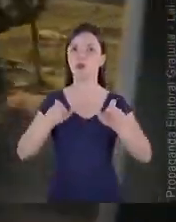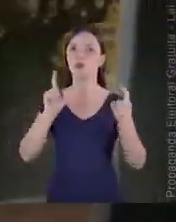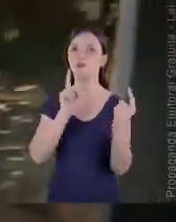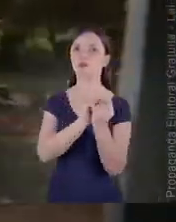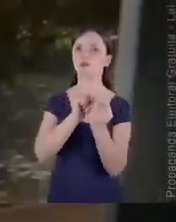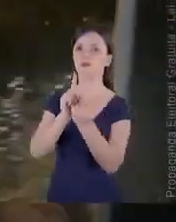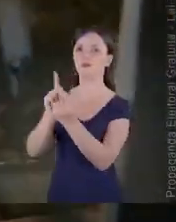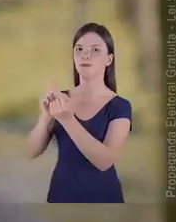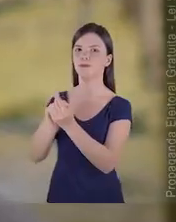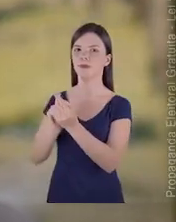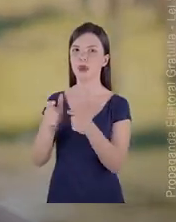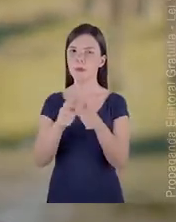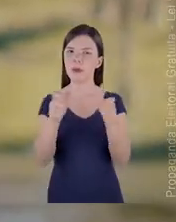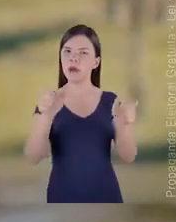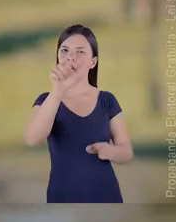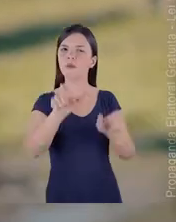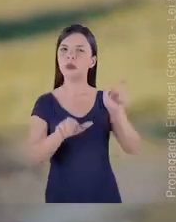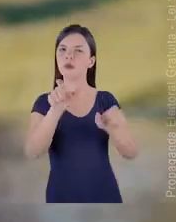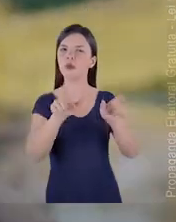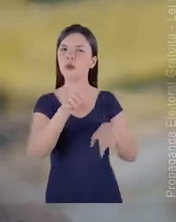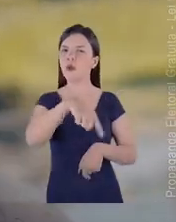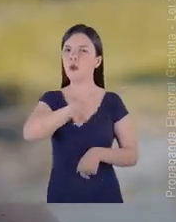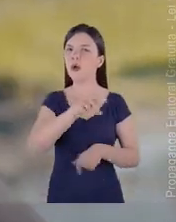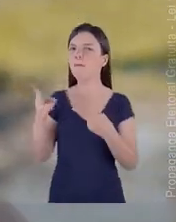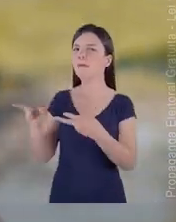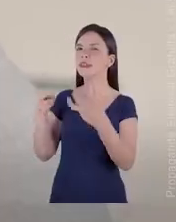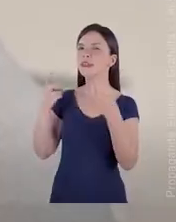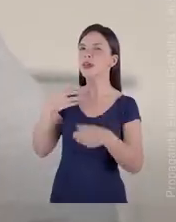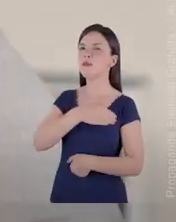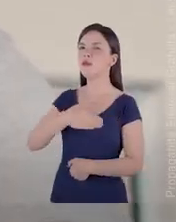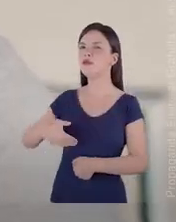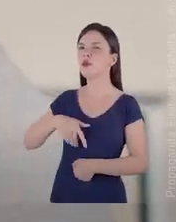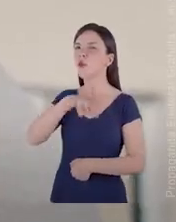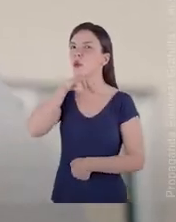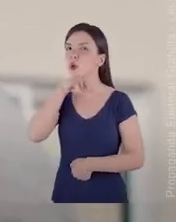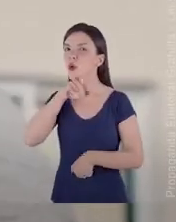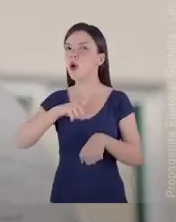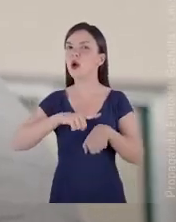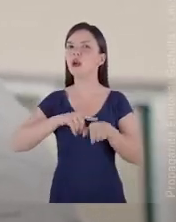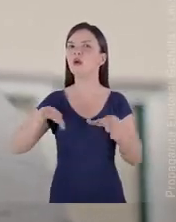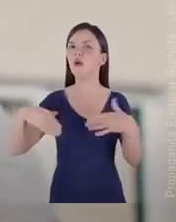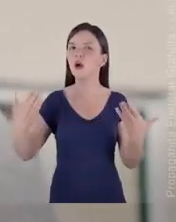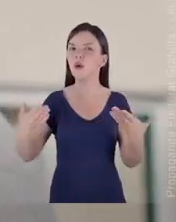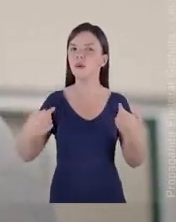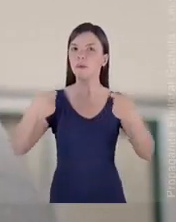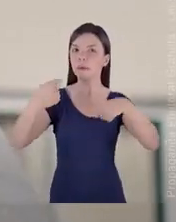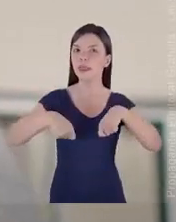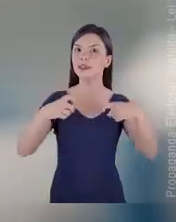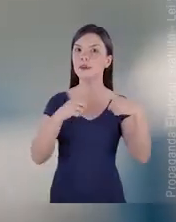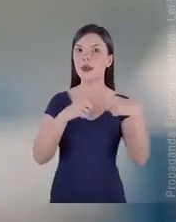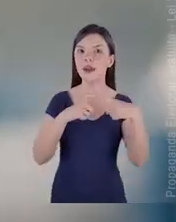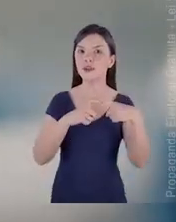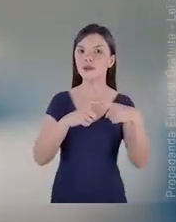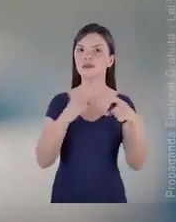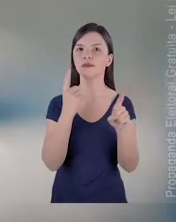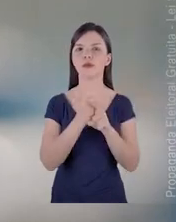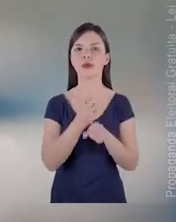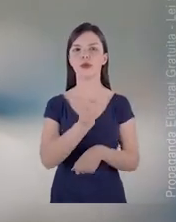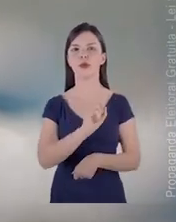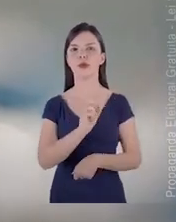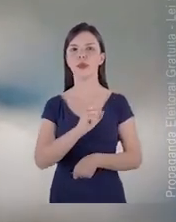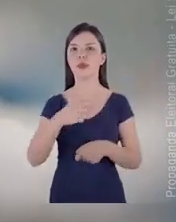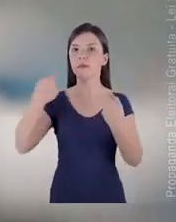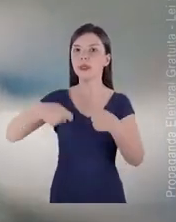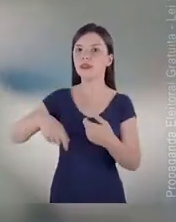que elas precisam. A maioria das pessoas só percebe que um governo é ruim na hora que precisa de um médico e não encontra, de um leito